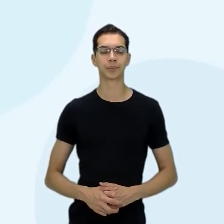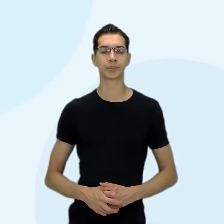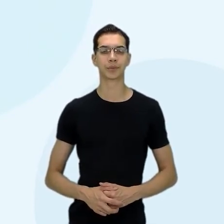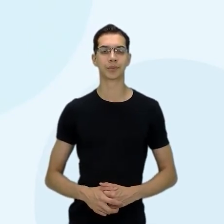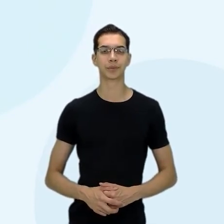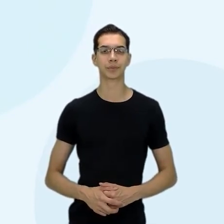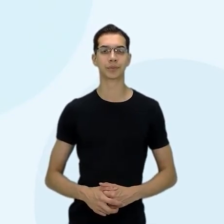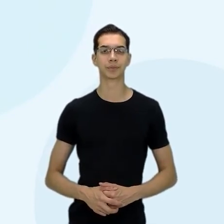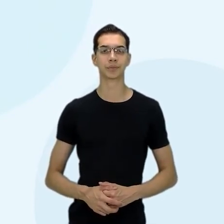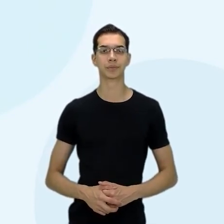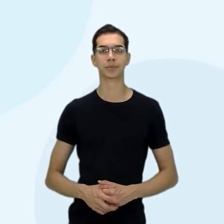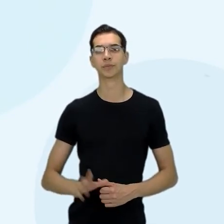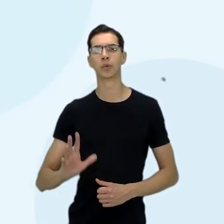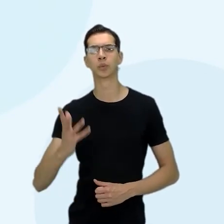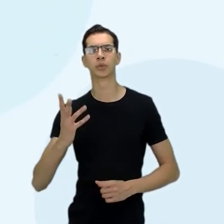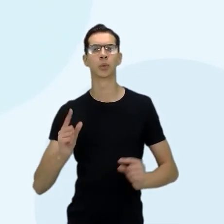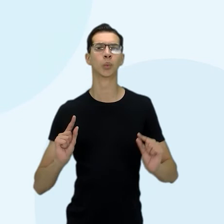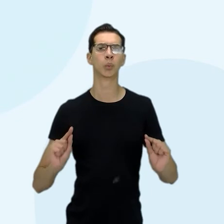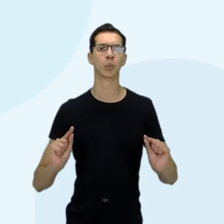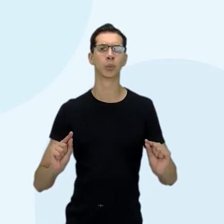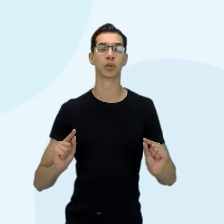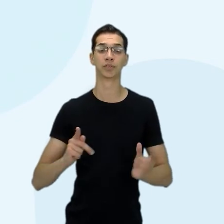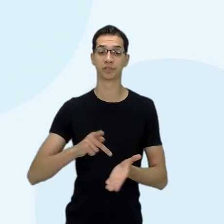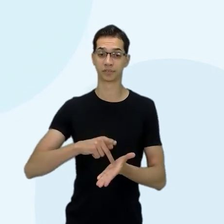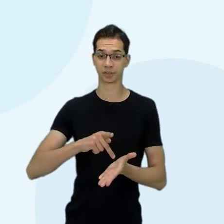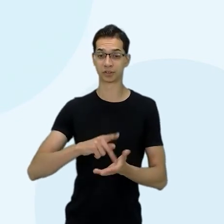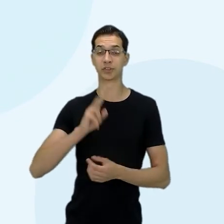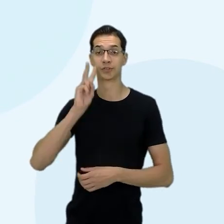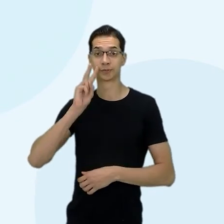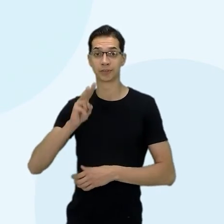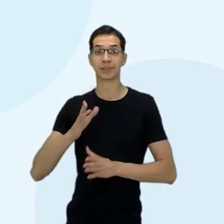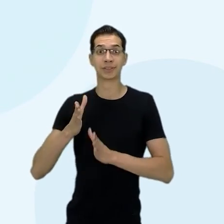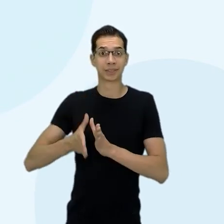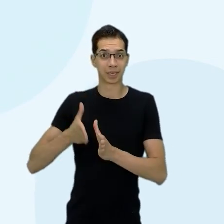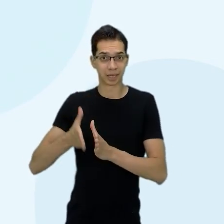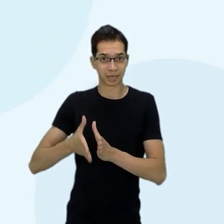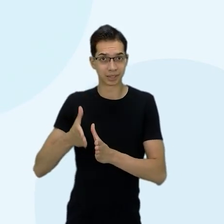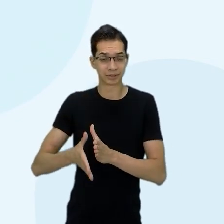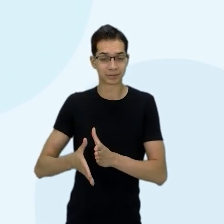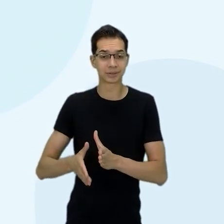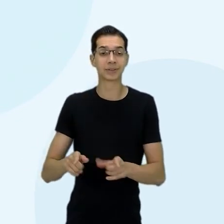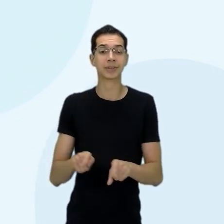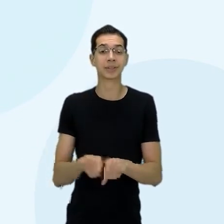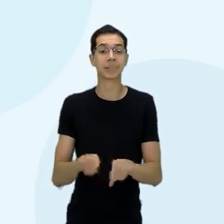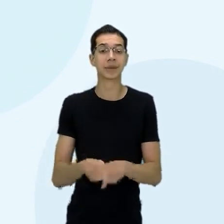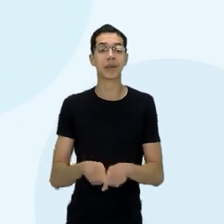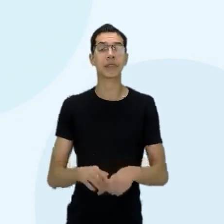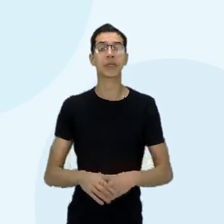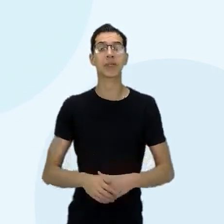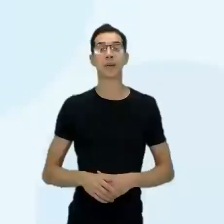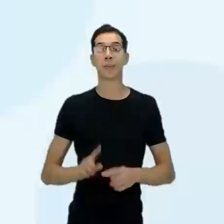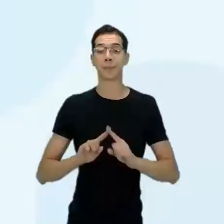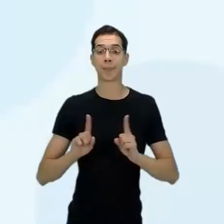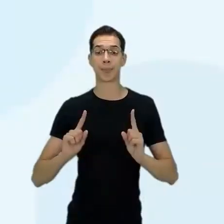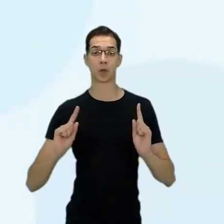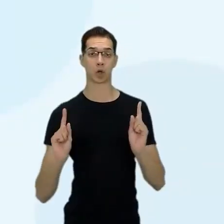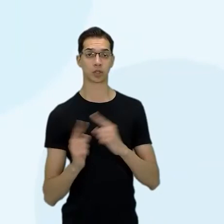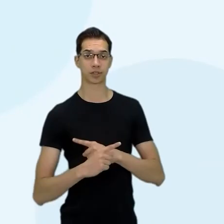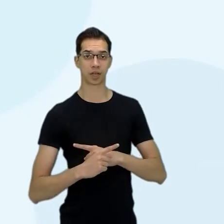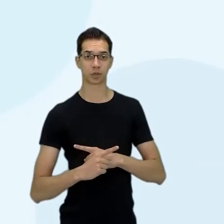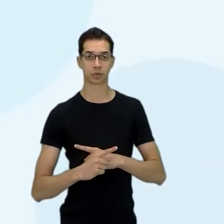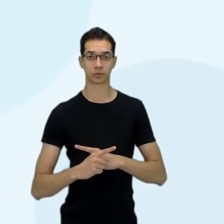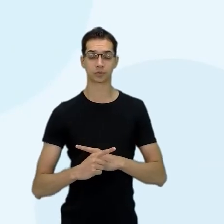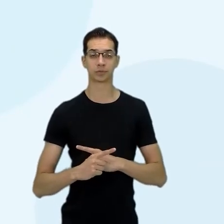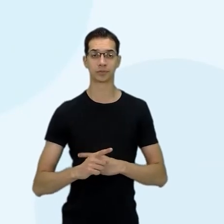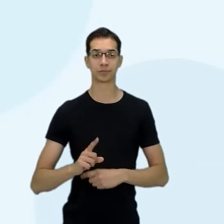verdade, influenciar bastante, né? Eu estou vendo a velocidade do trem, mas eu estou vendo uma velocidade contra a minha. Então, a gente chama até isso daí